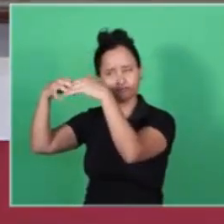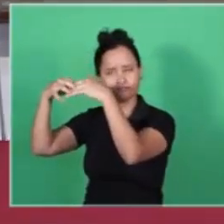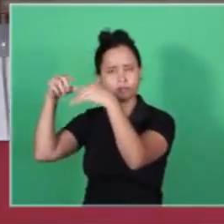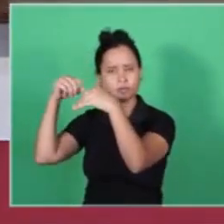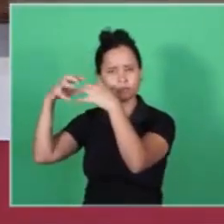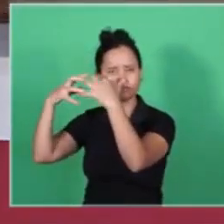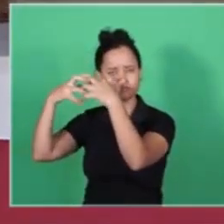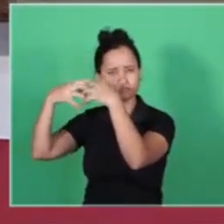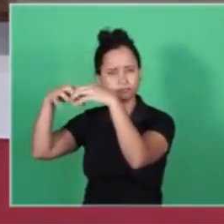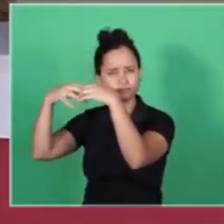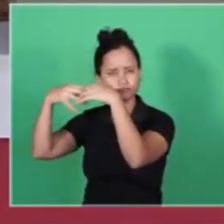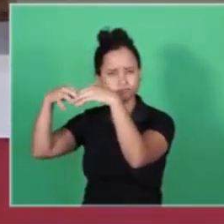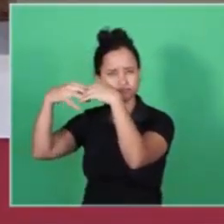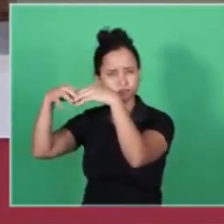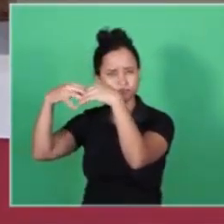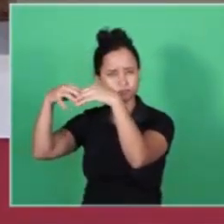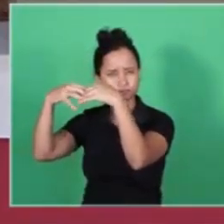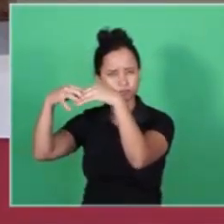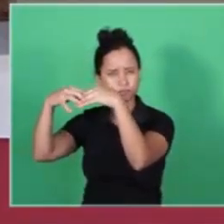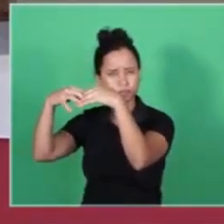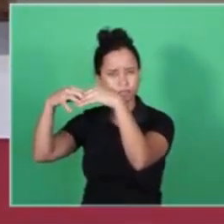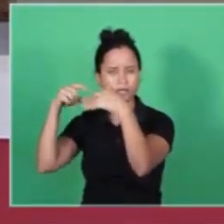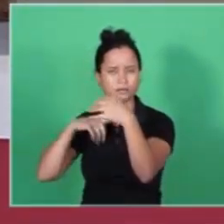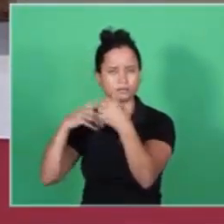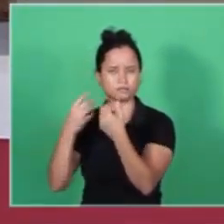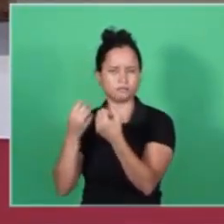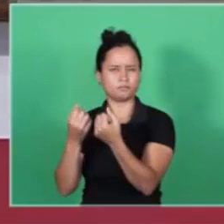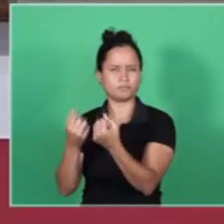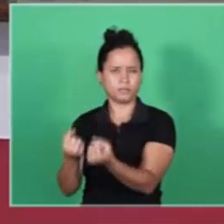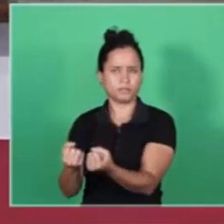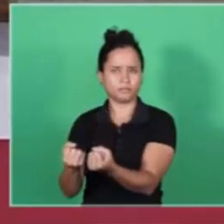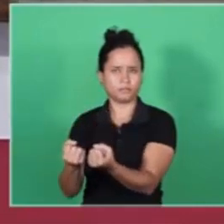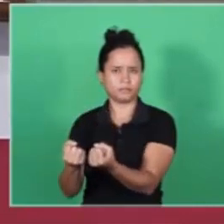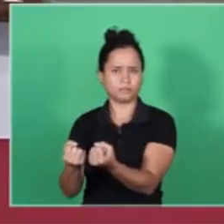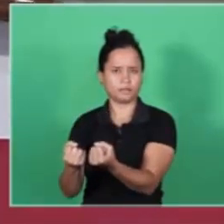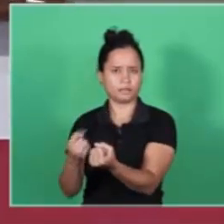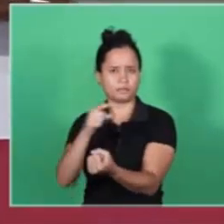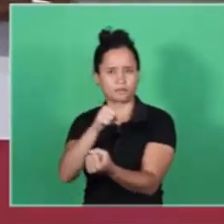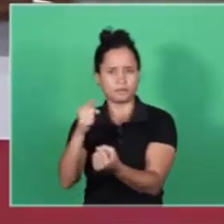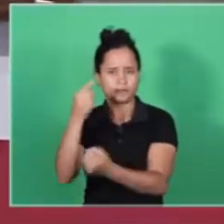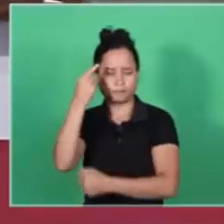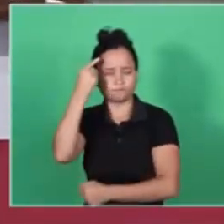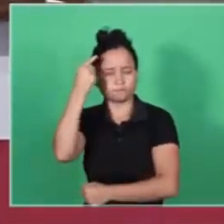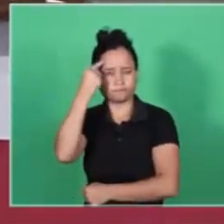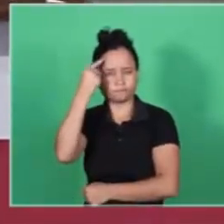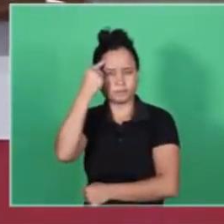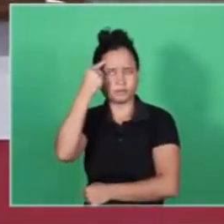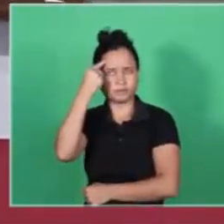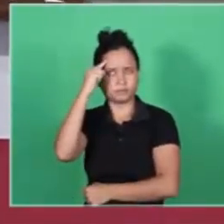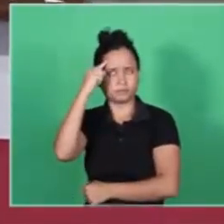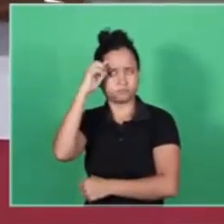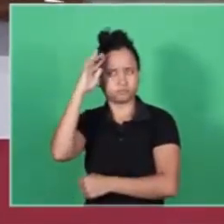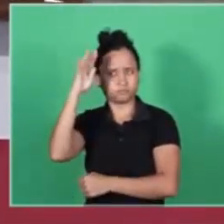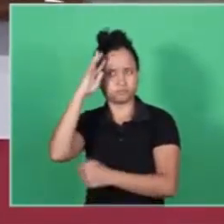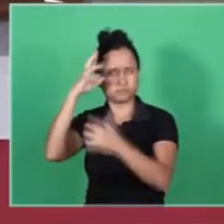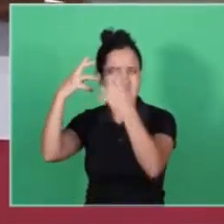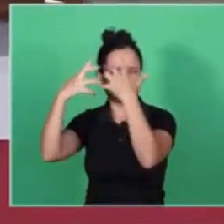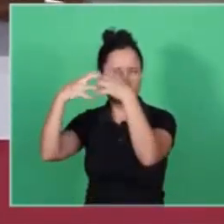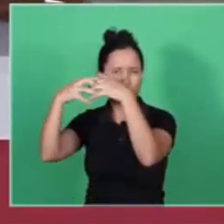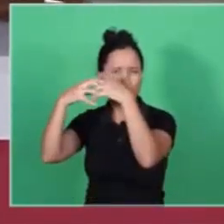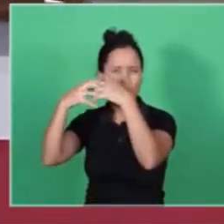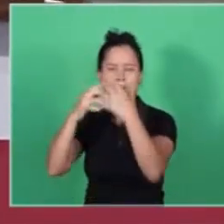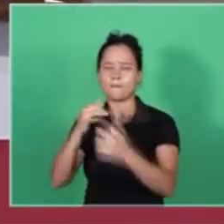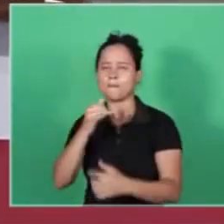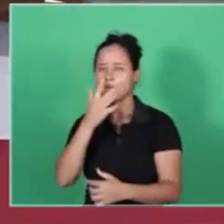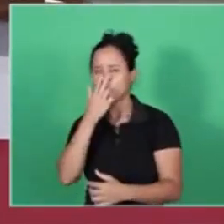gasta, tem peso a sua energia. Quando você está pensando, observe, você está perdendo energia. Quantos